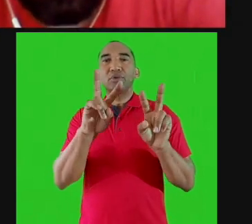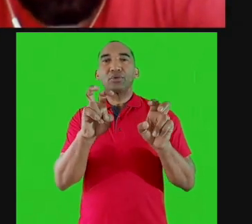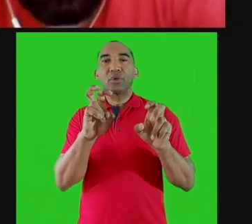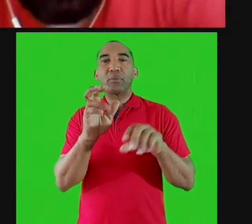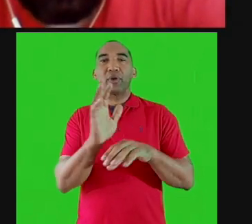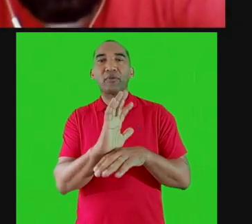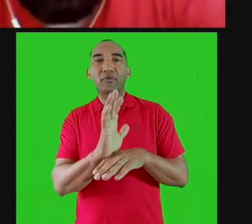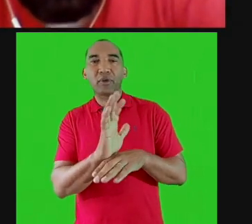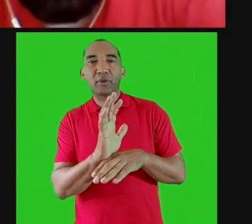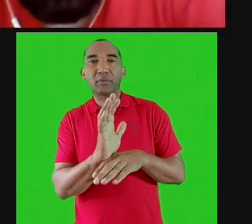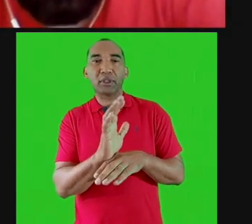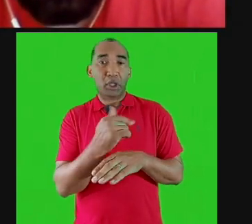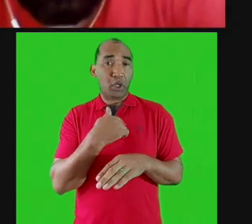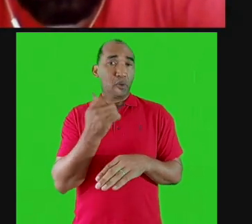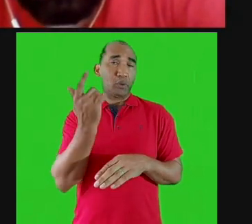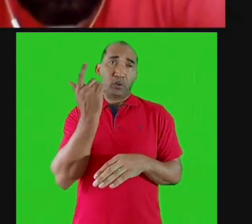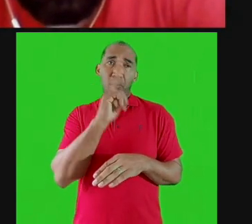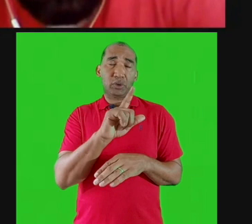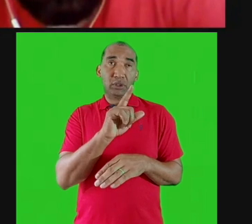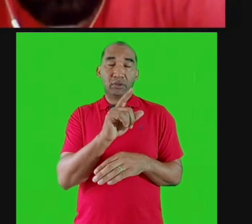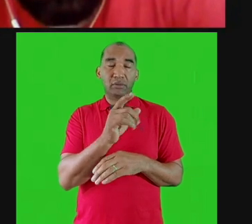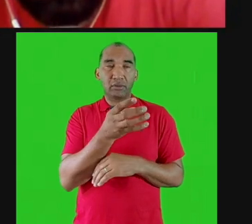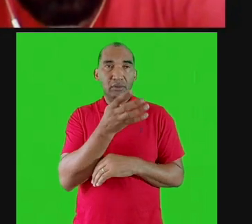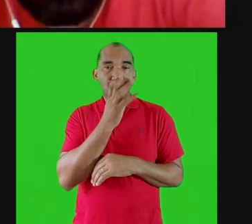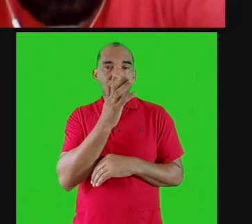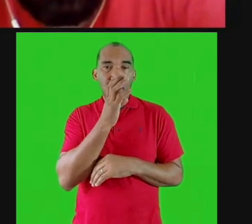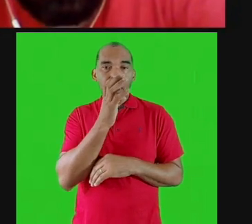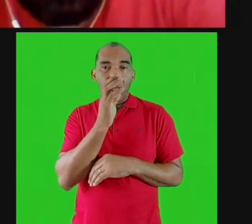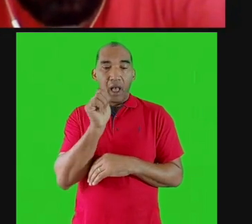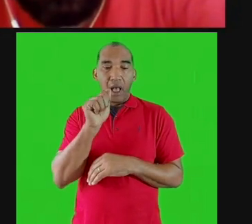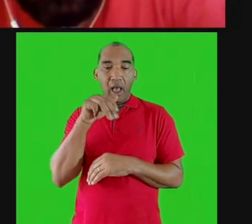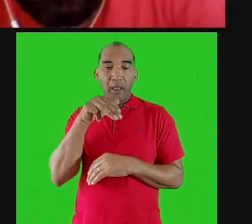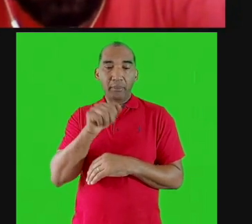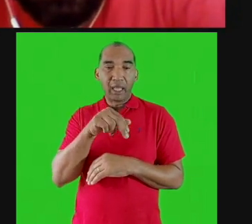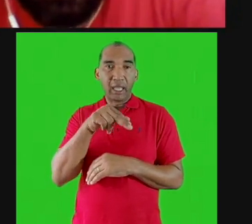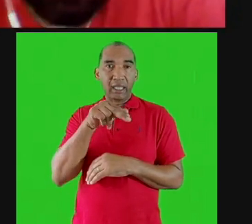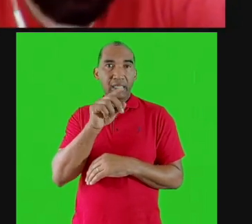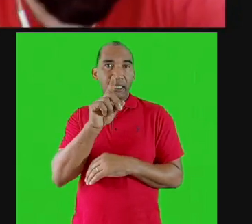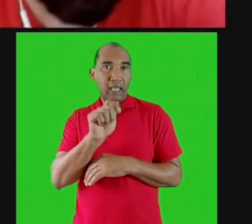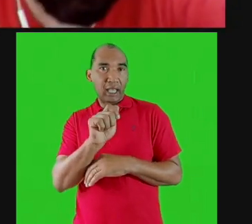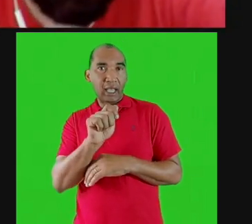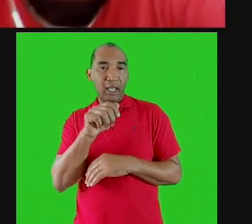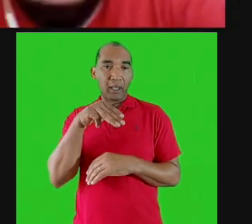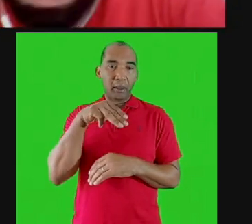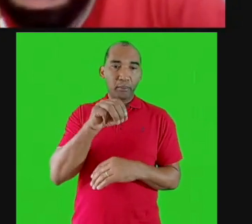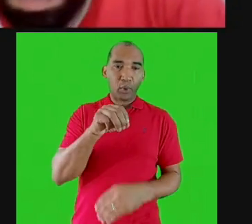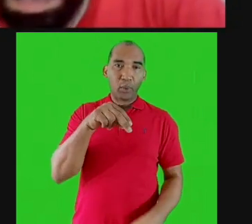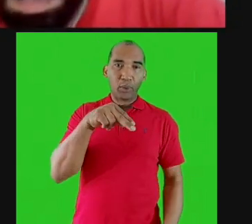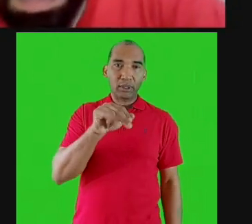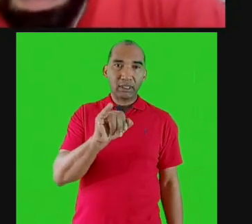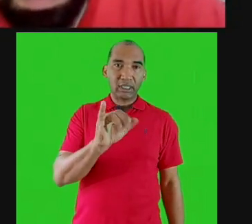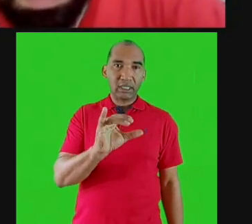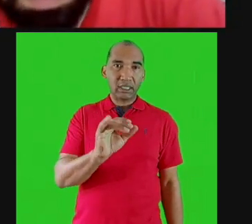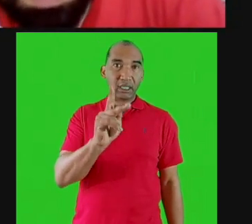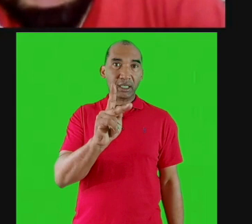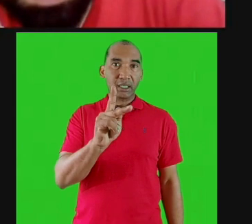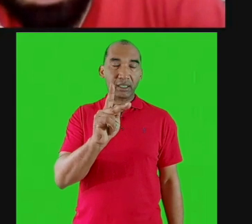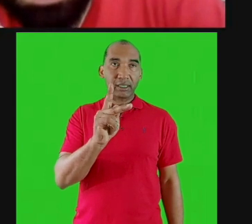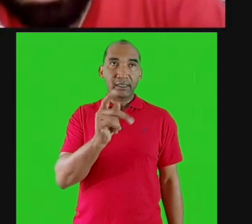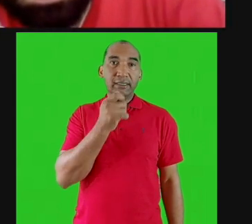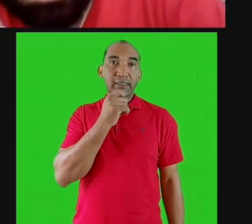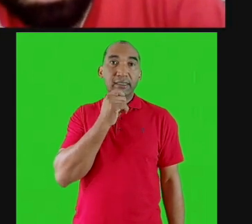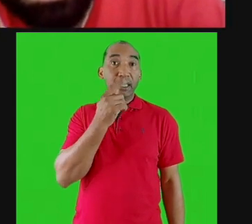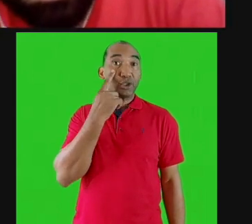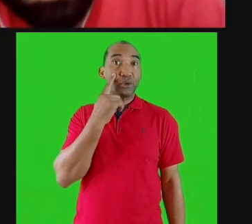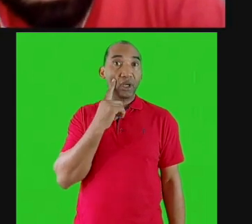datado, entretanto, eu não consigo assistir a Amanda e Monique sem me emocionar. Toda vez que eu assisto o filme, eu termino chorando.